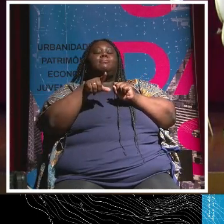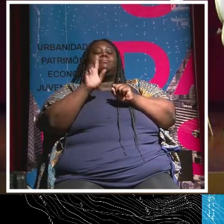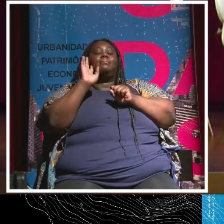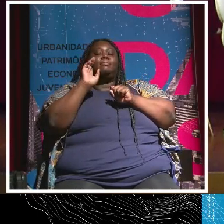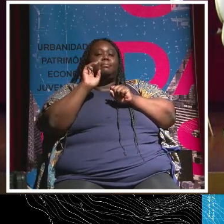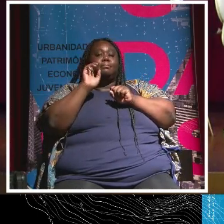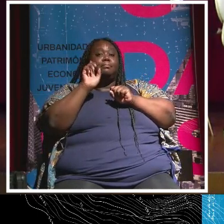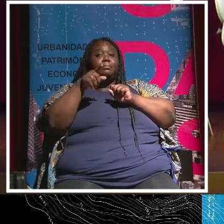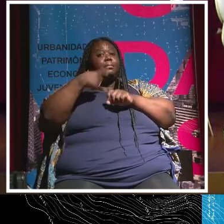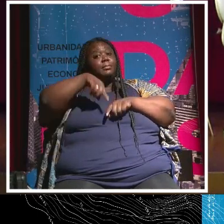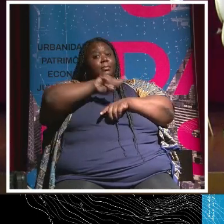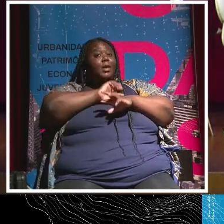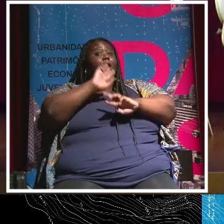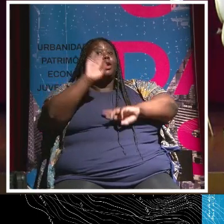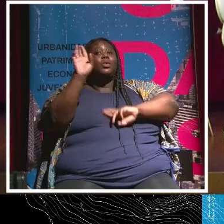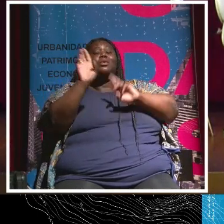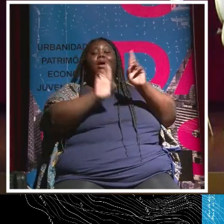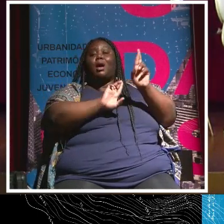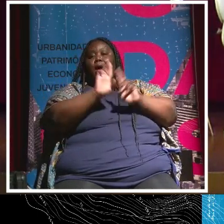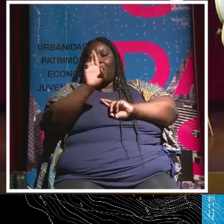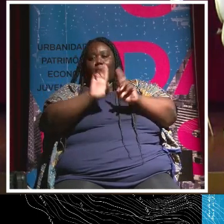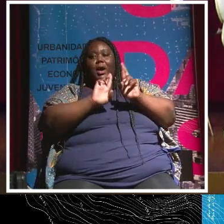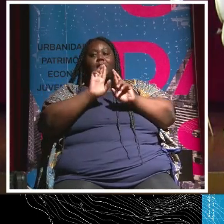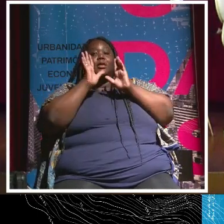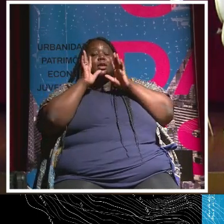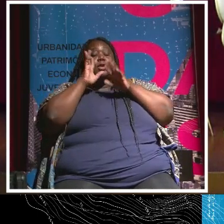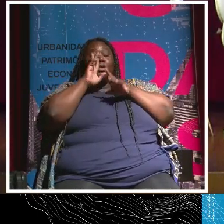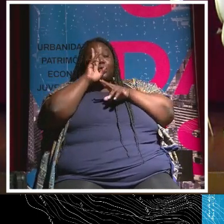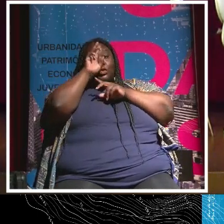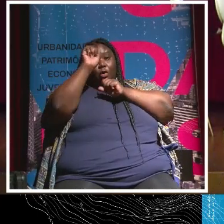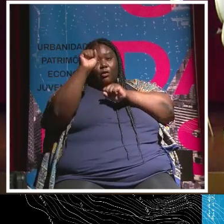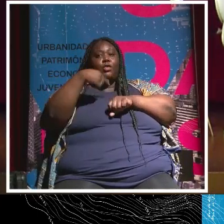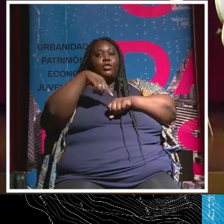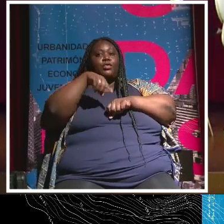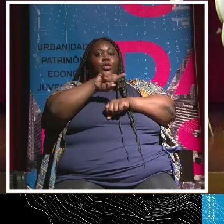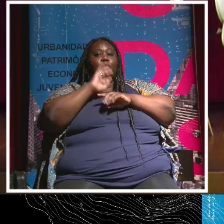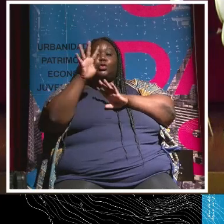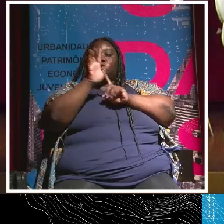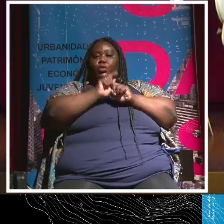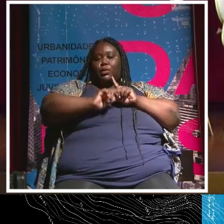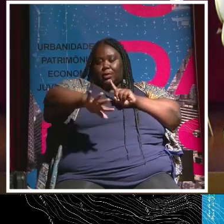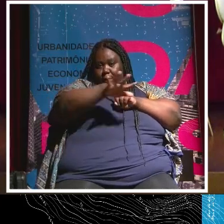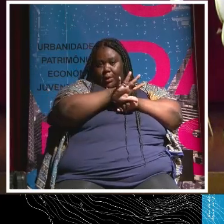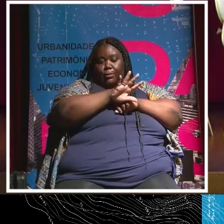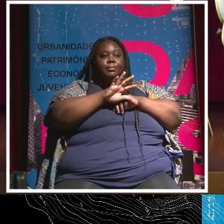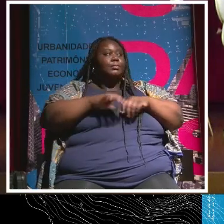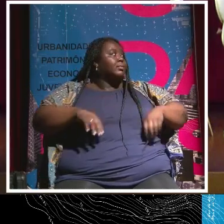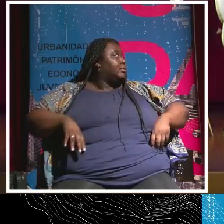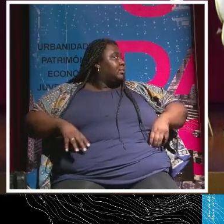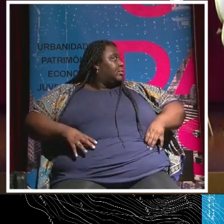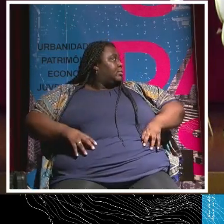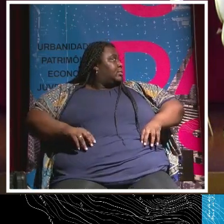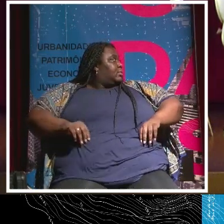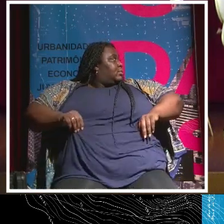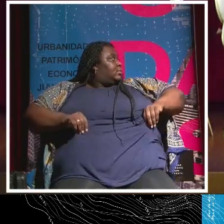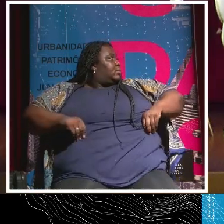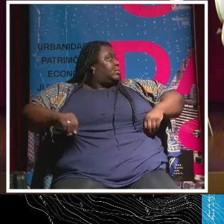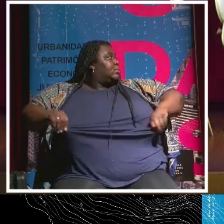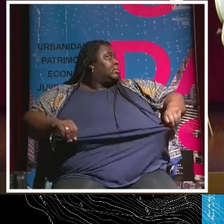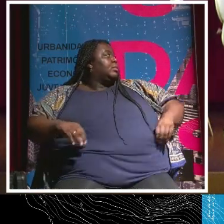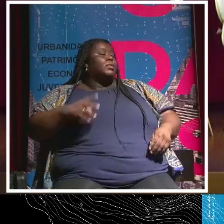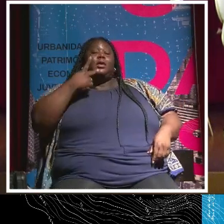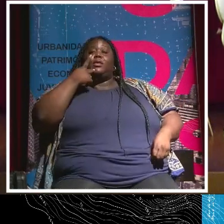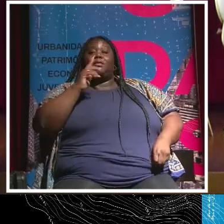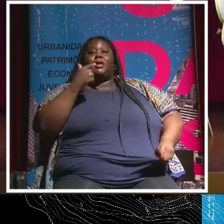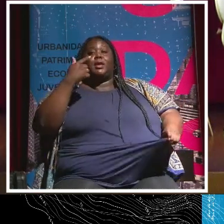potencializadoras da nossa relação do fortalecimento com o tecido social. Eu quase não falei de cultura, falei mais das